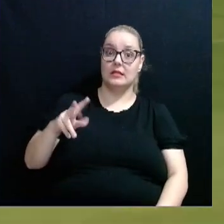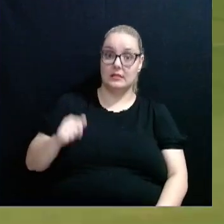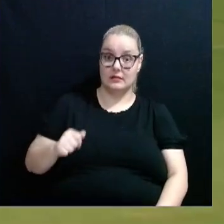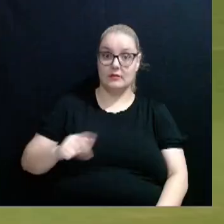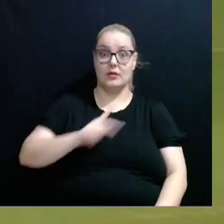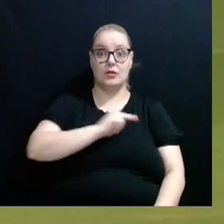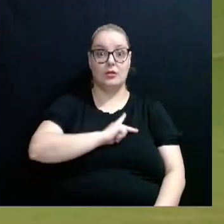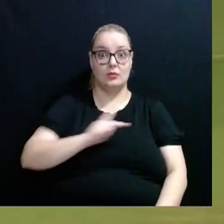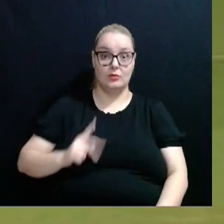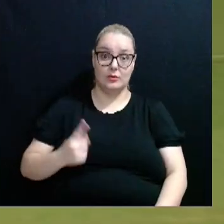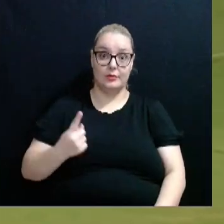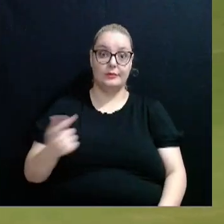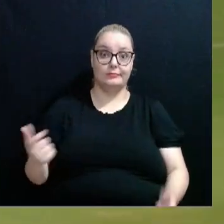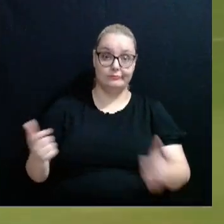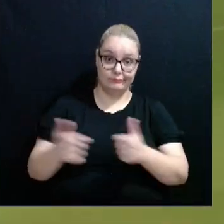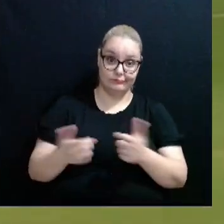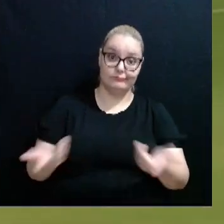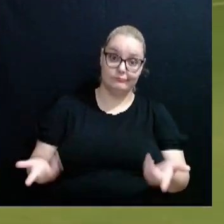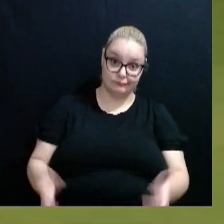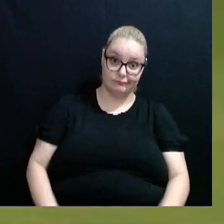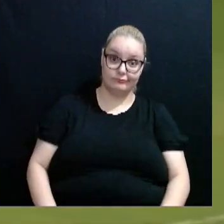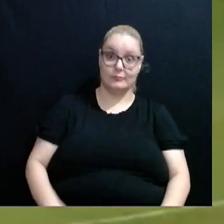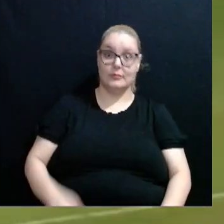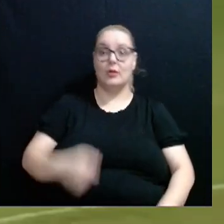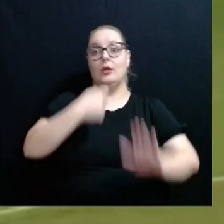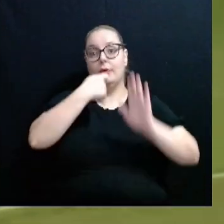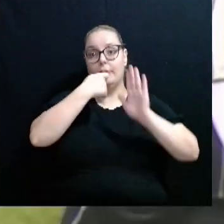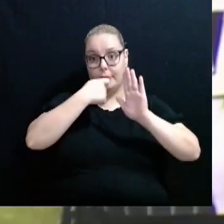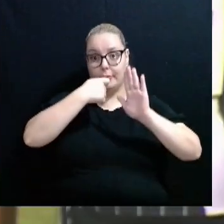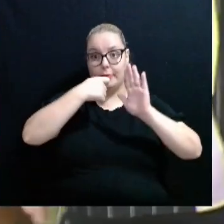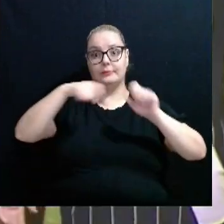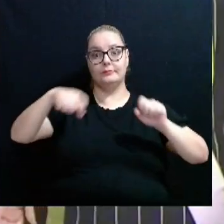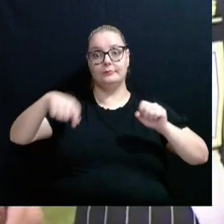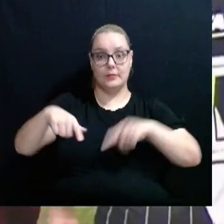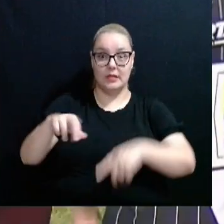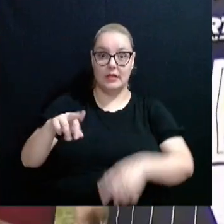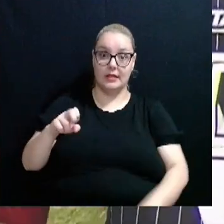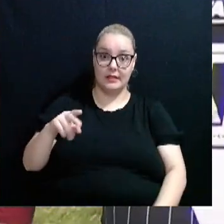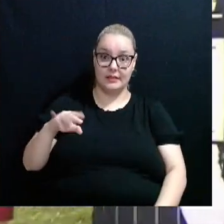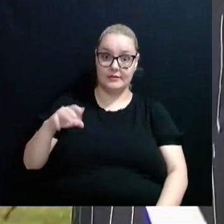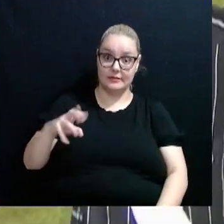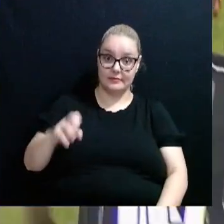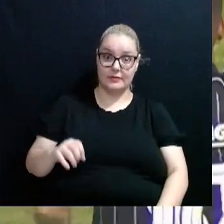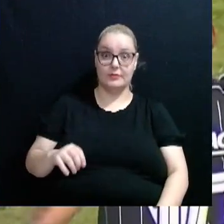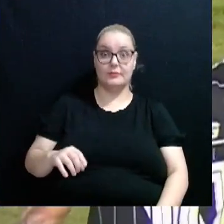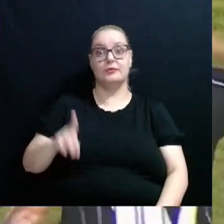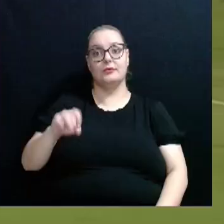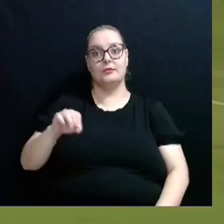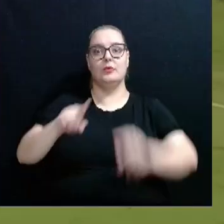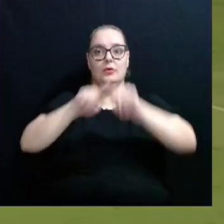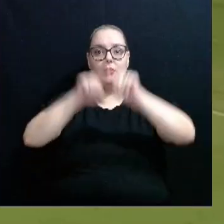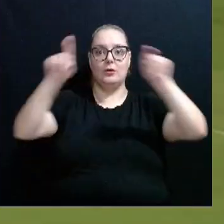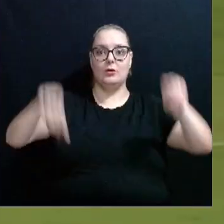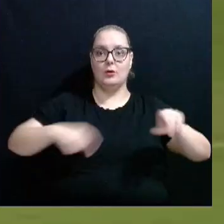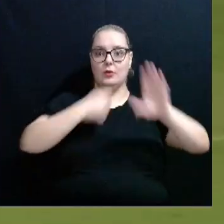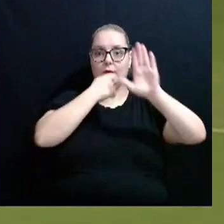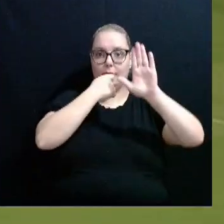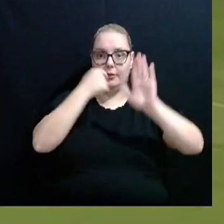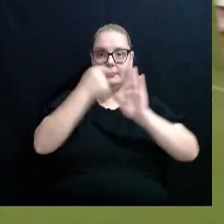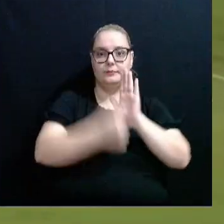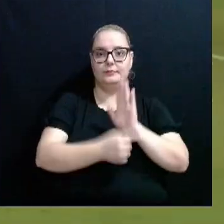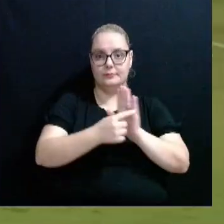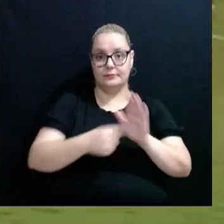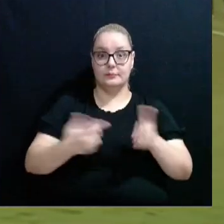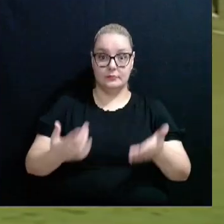menos. Pênalti para o time do Recife, em cima do Dodô, mas o VAR anula o pênalti. Só que teve outro